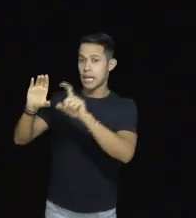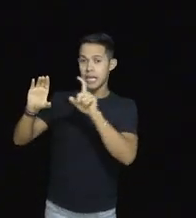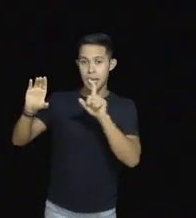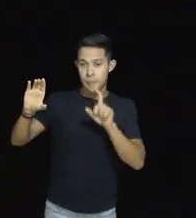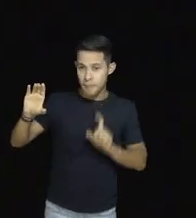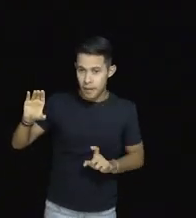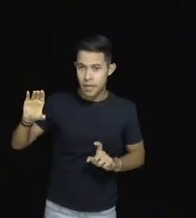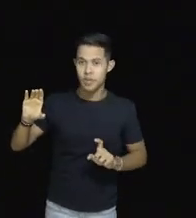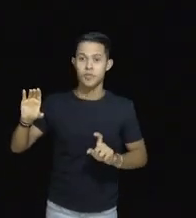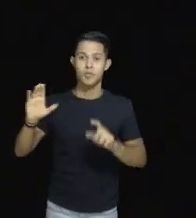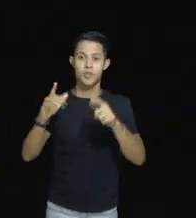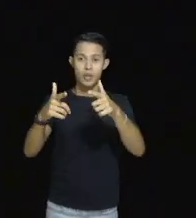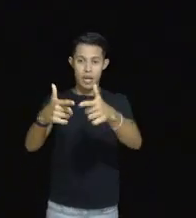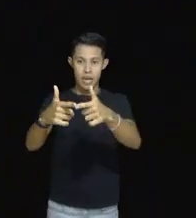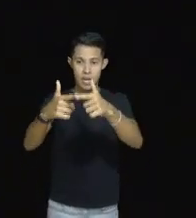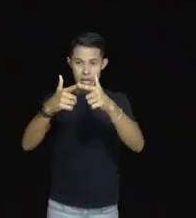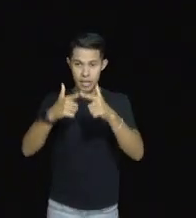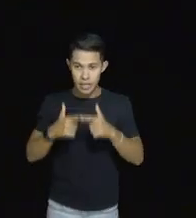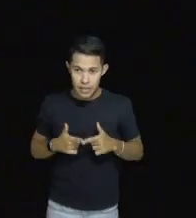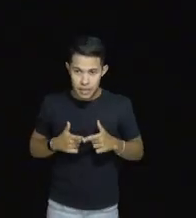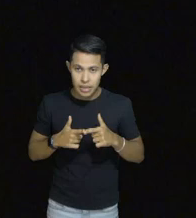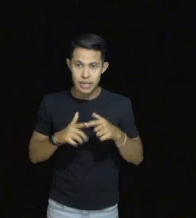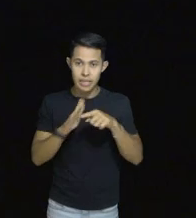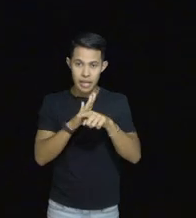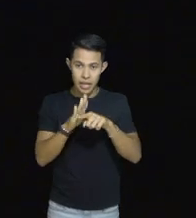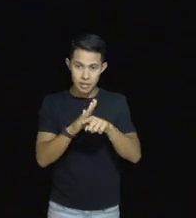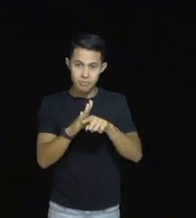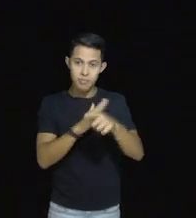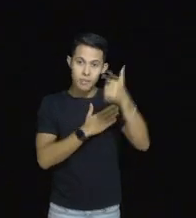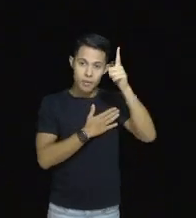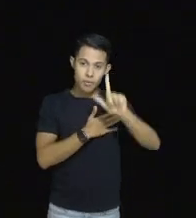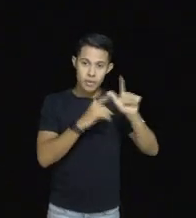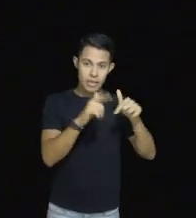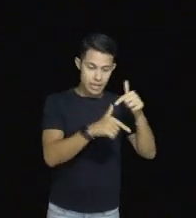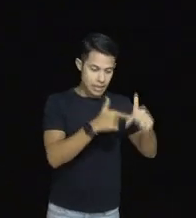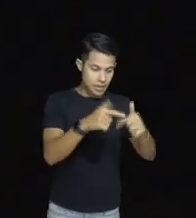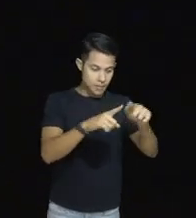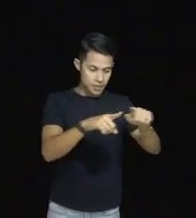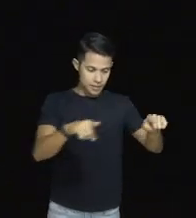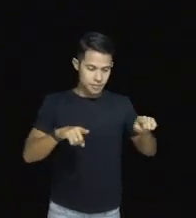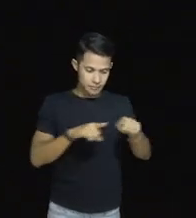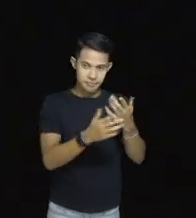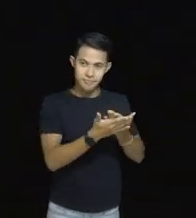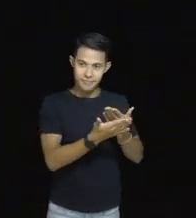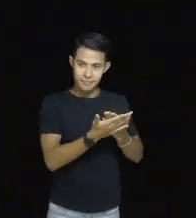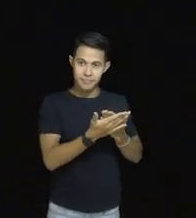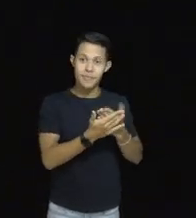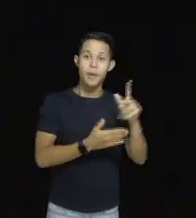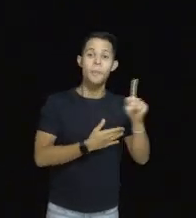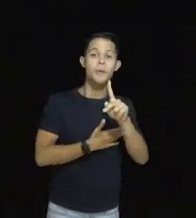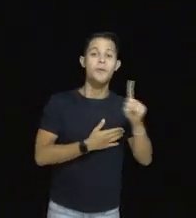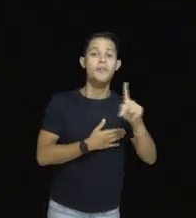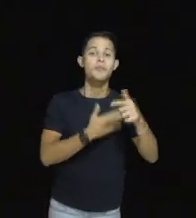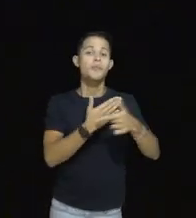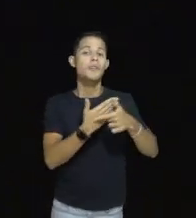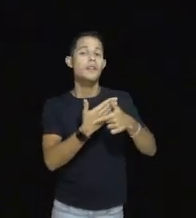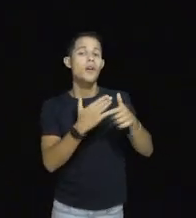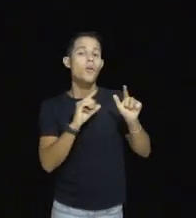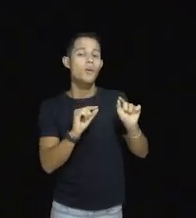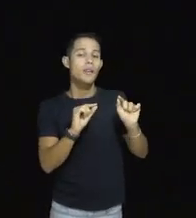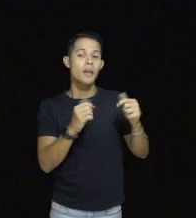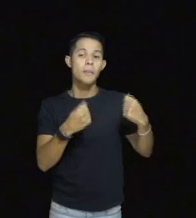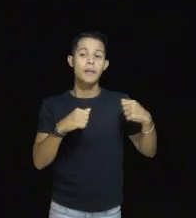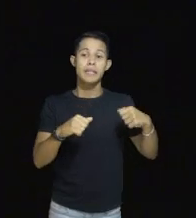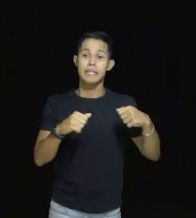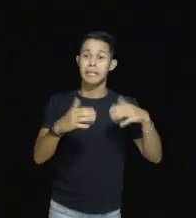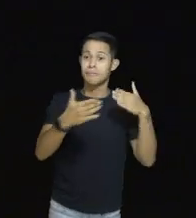gente consiga trabalhar em sala de aula. O que acontece na sala? O que o professor tem que fazer? O professor tem que romper com as barreiras